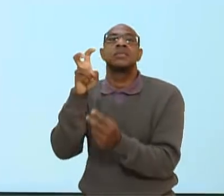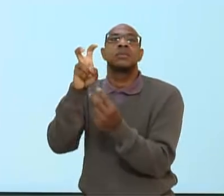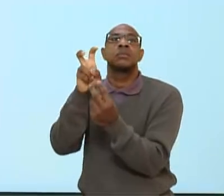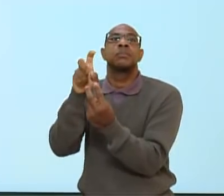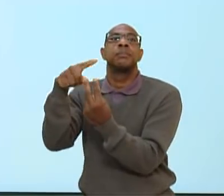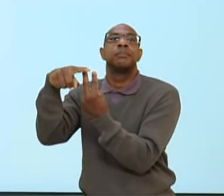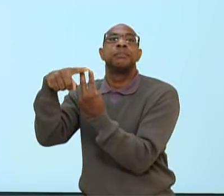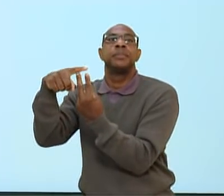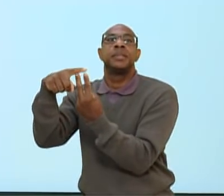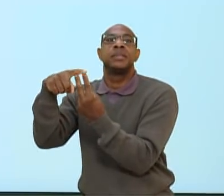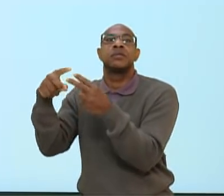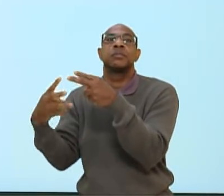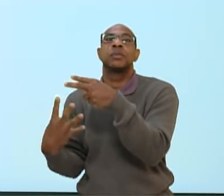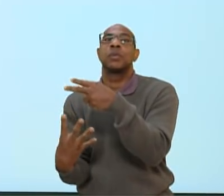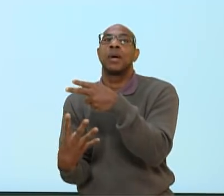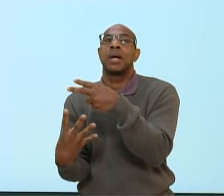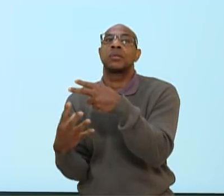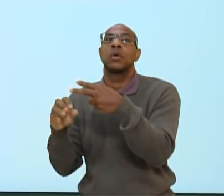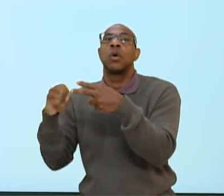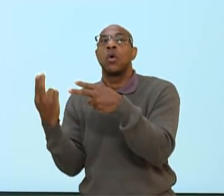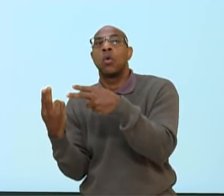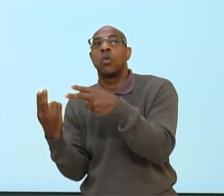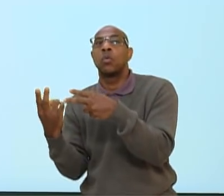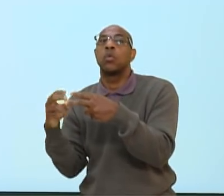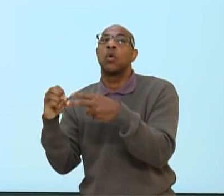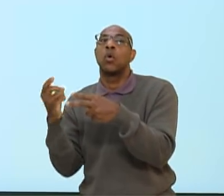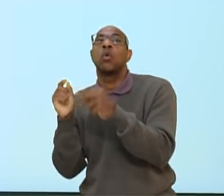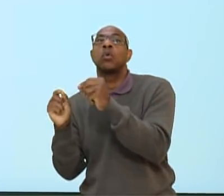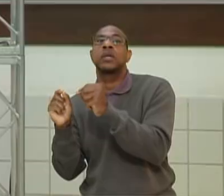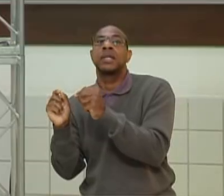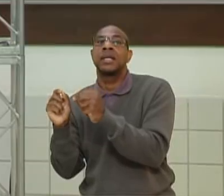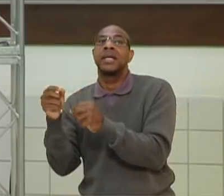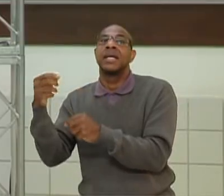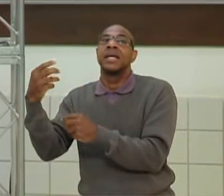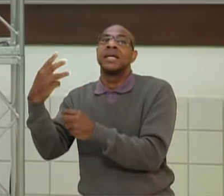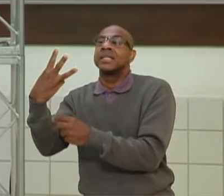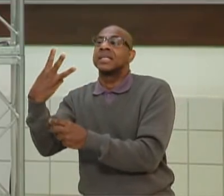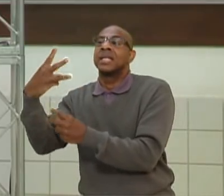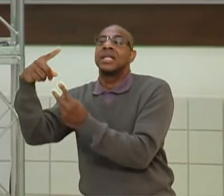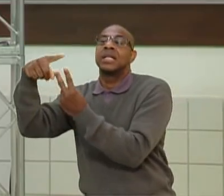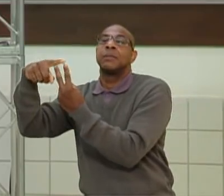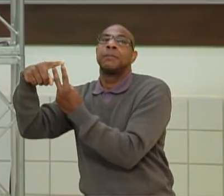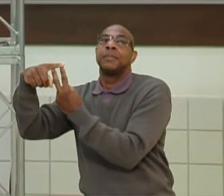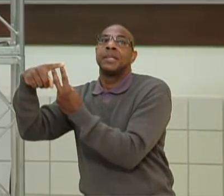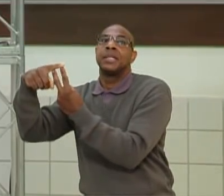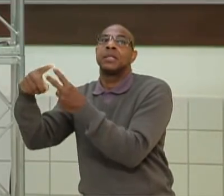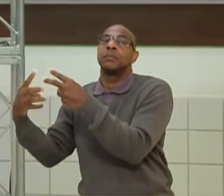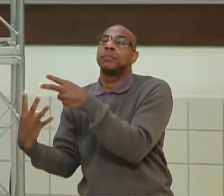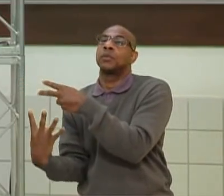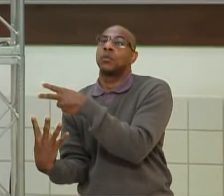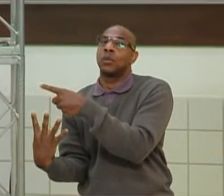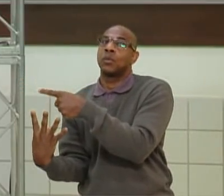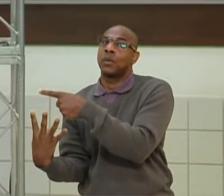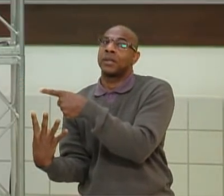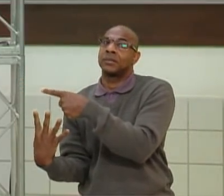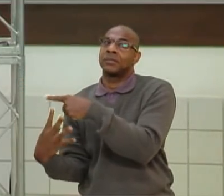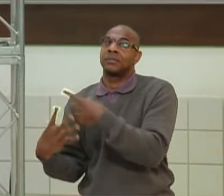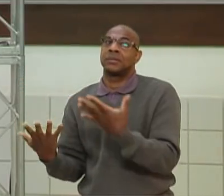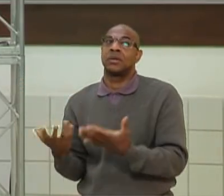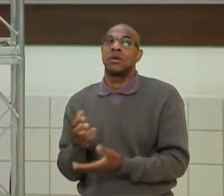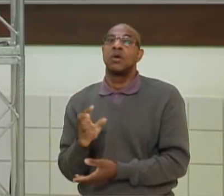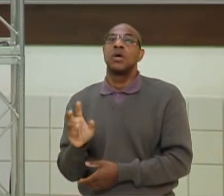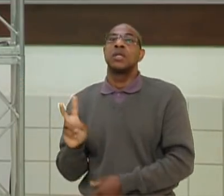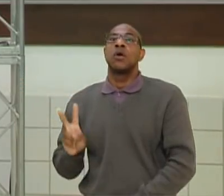4 ou 3π sobre 4, que era a solução que a gente tinha. Então, o valor correspondente, né,